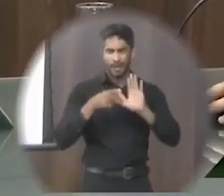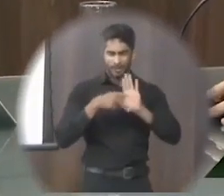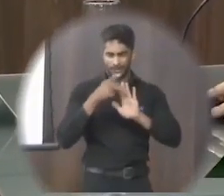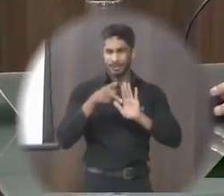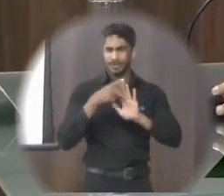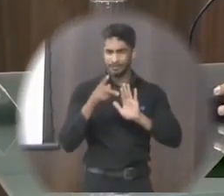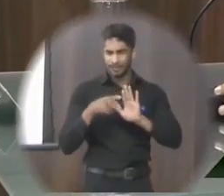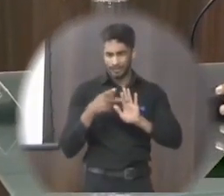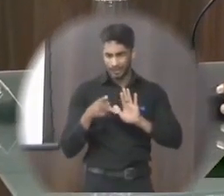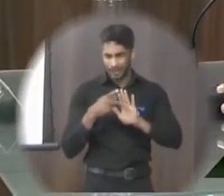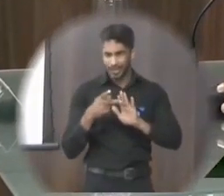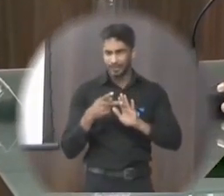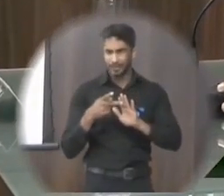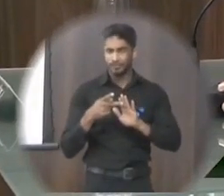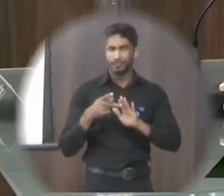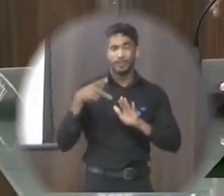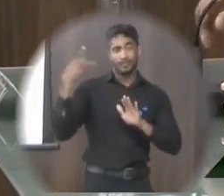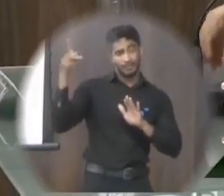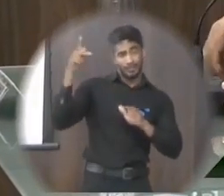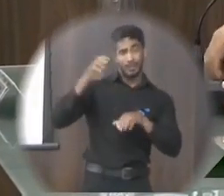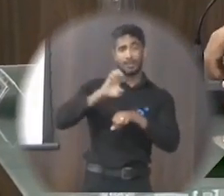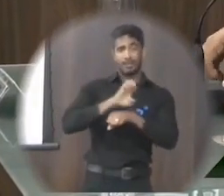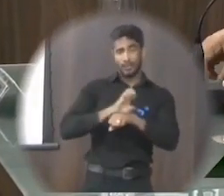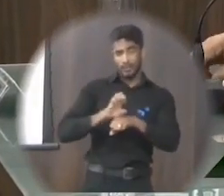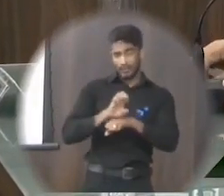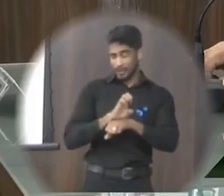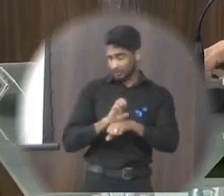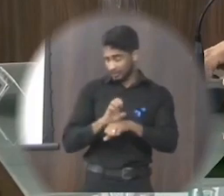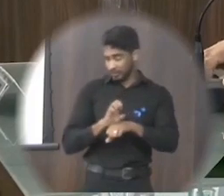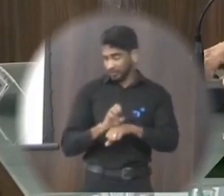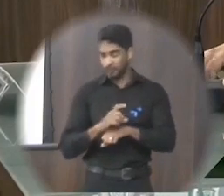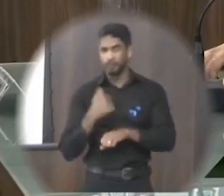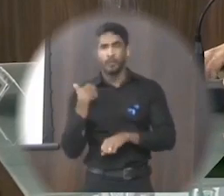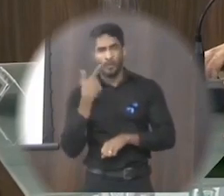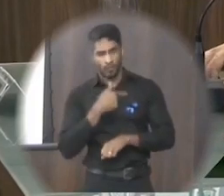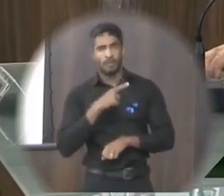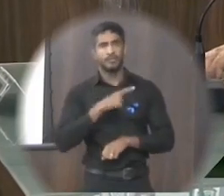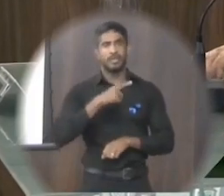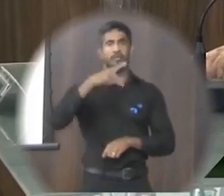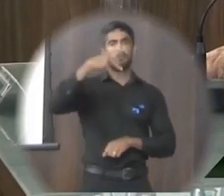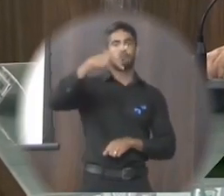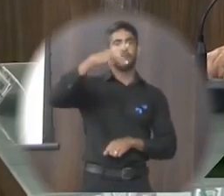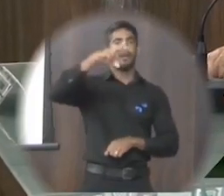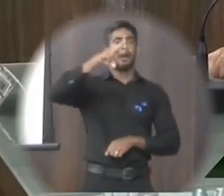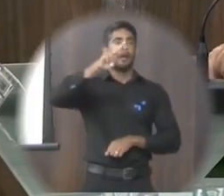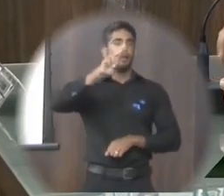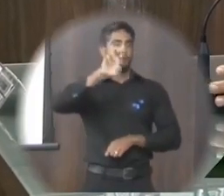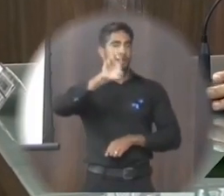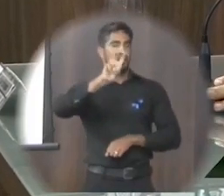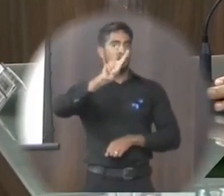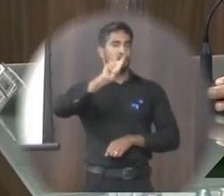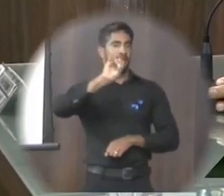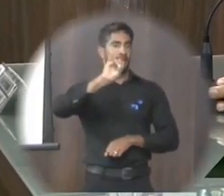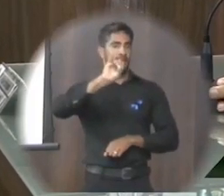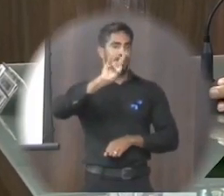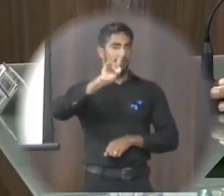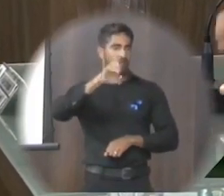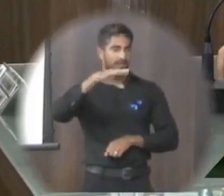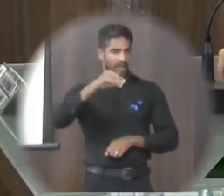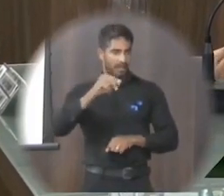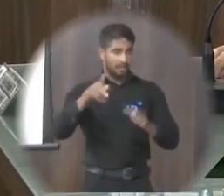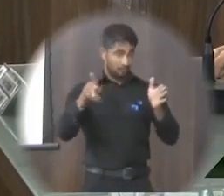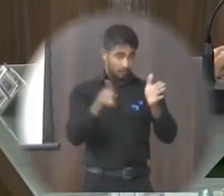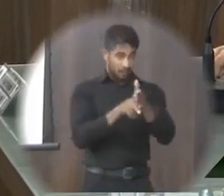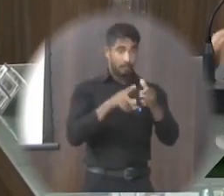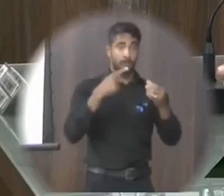veio por parte do Executivo. Nós temos uma previdência privada, uma presidência própria do município, que é a